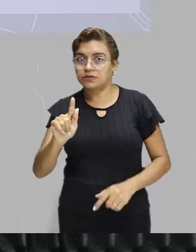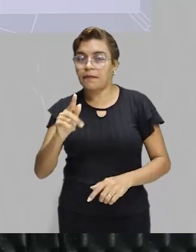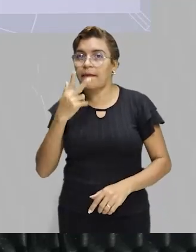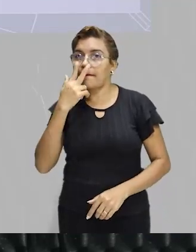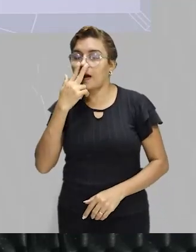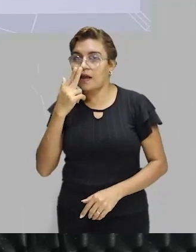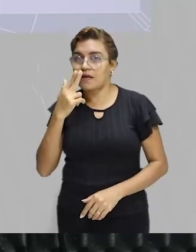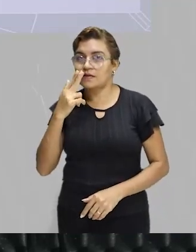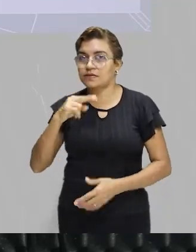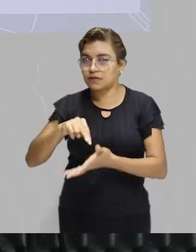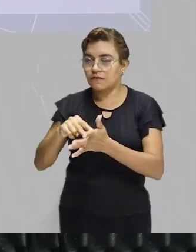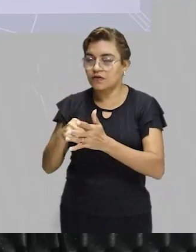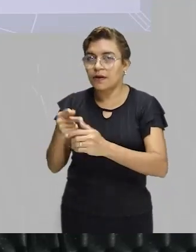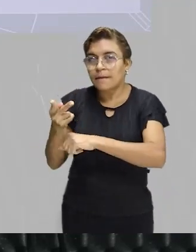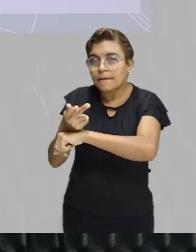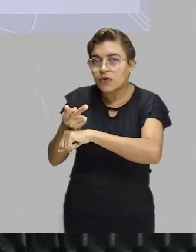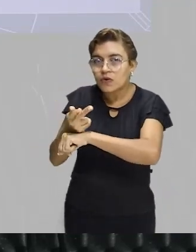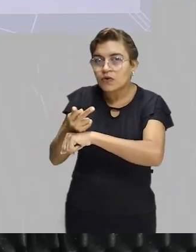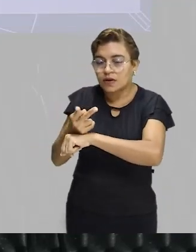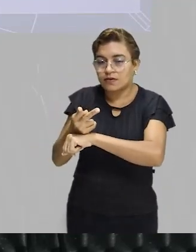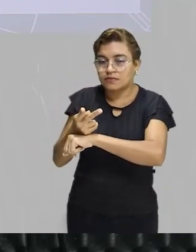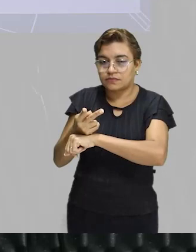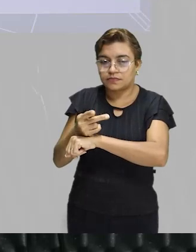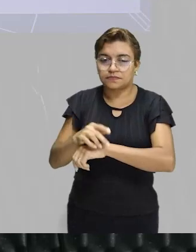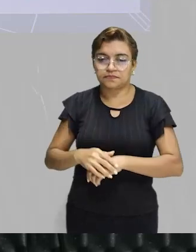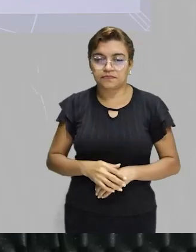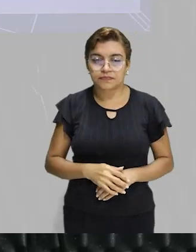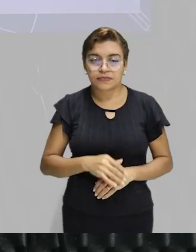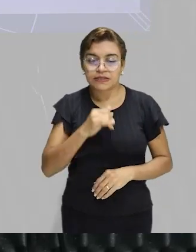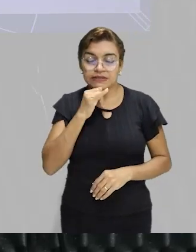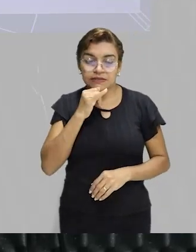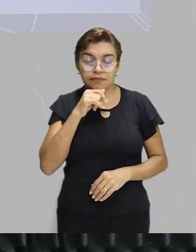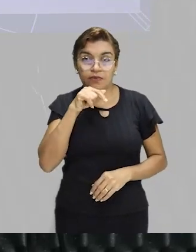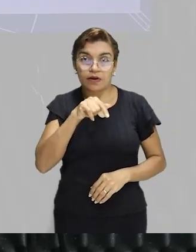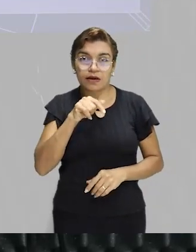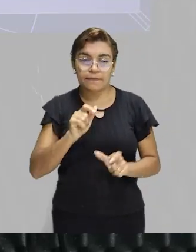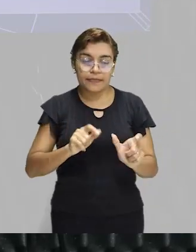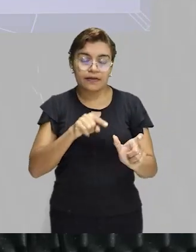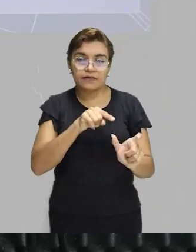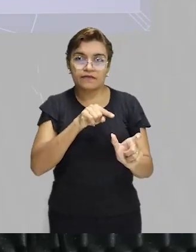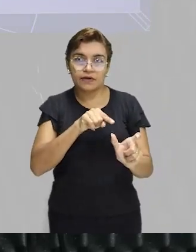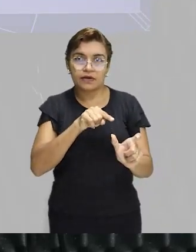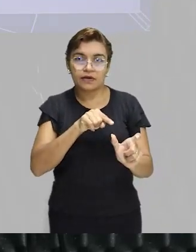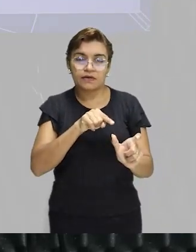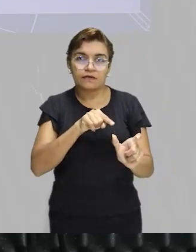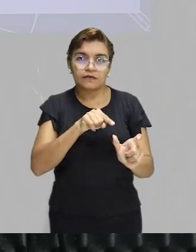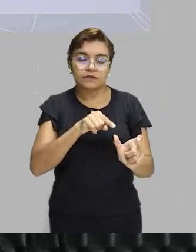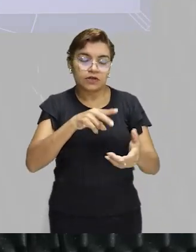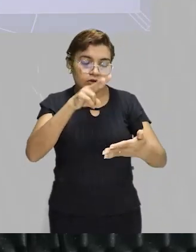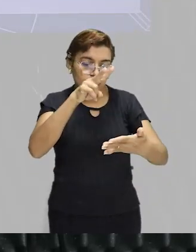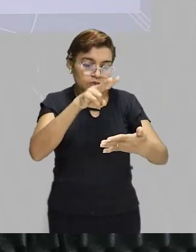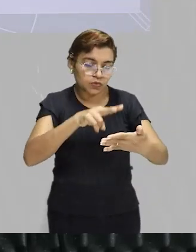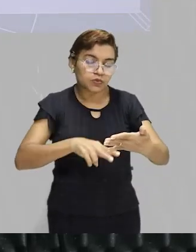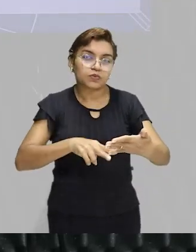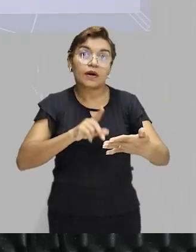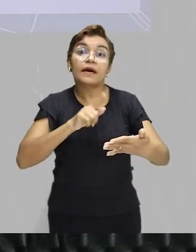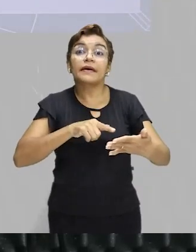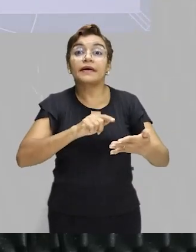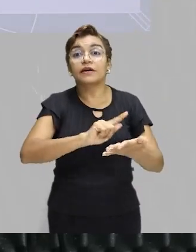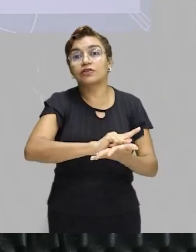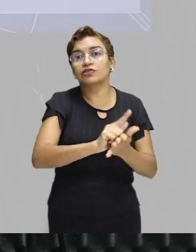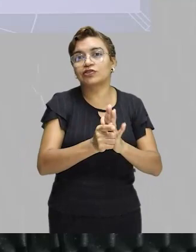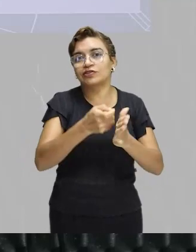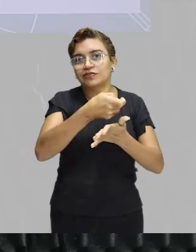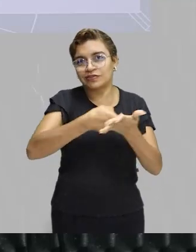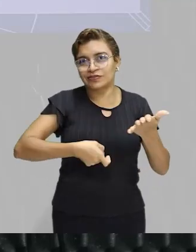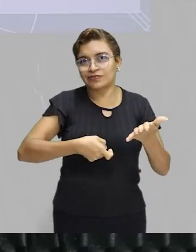Então, o skimming é quando você olha o texto e, por exemplo, você identifica, esse é o assunto, esse é o gênero textual.